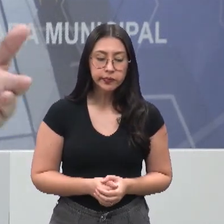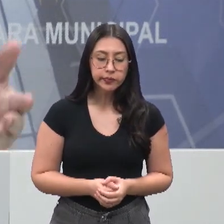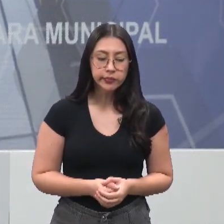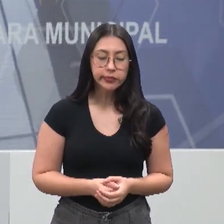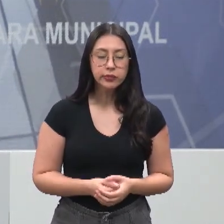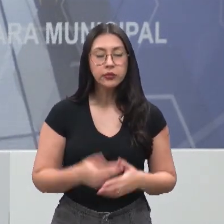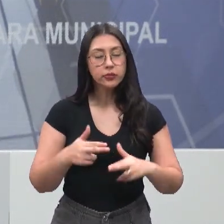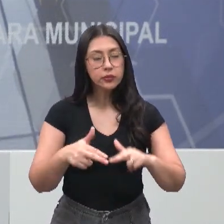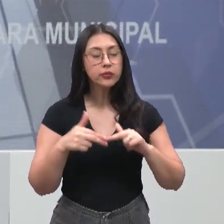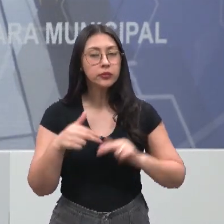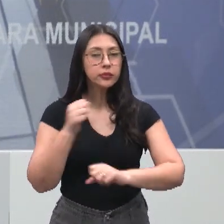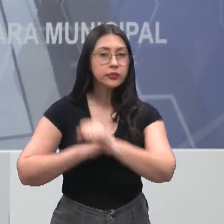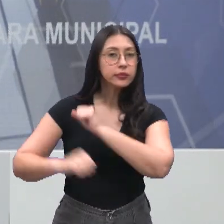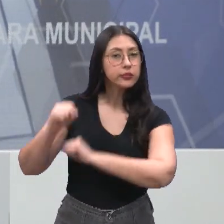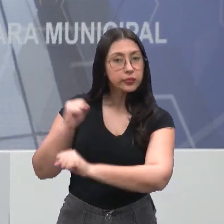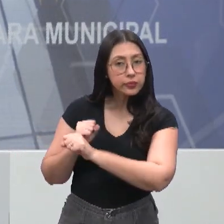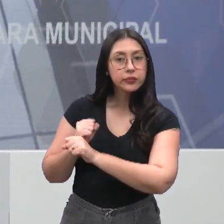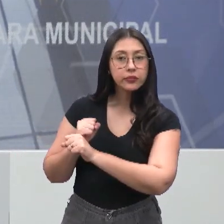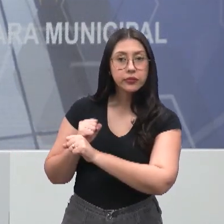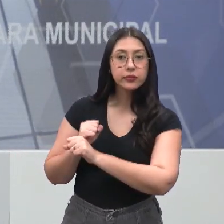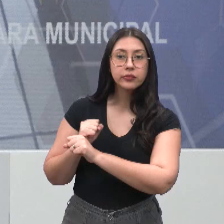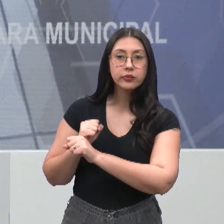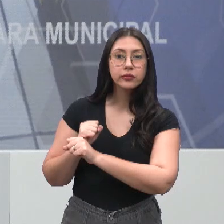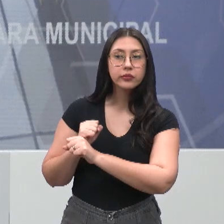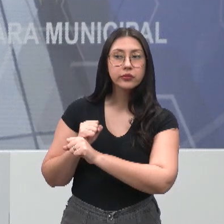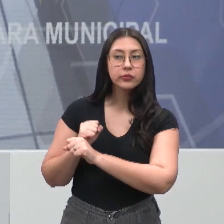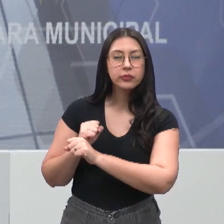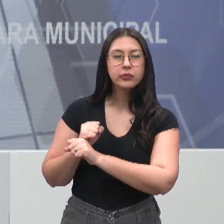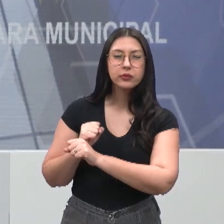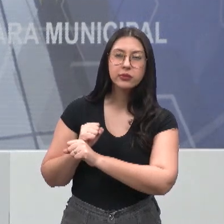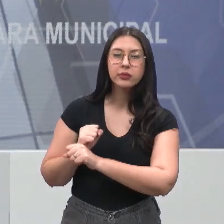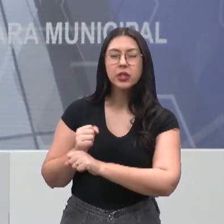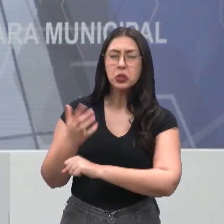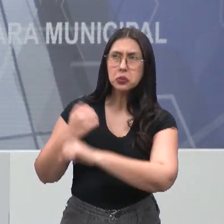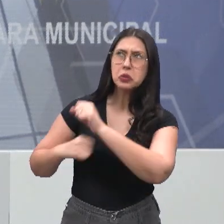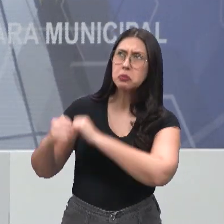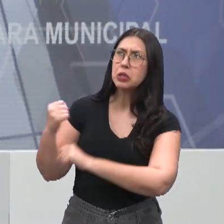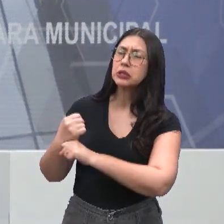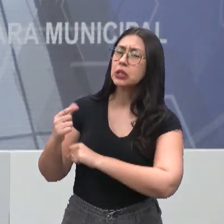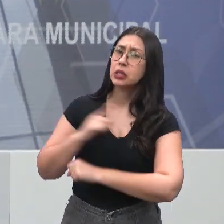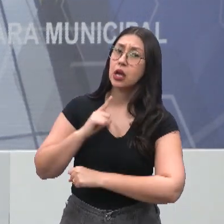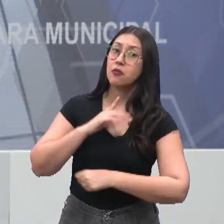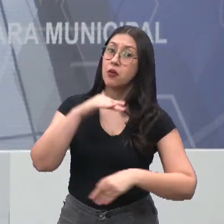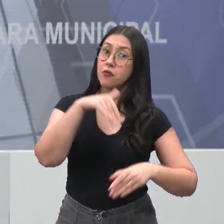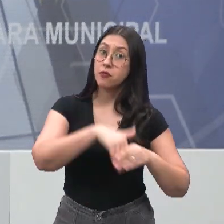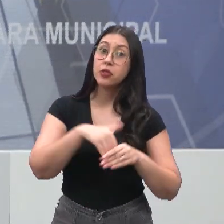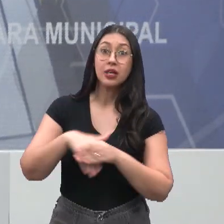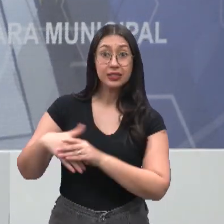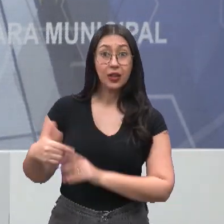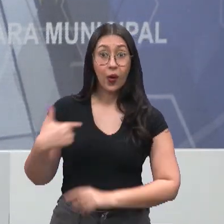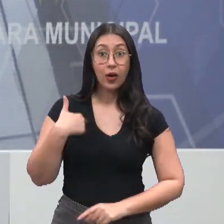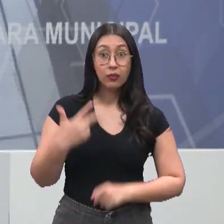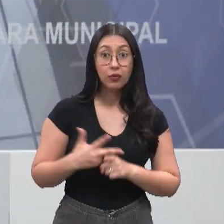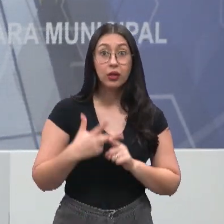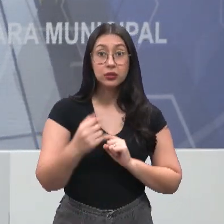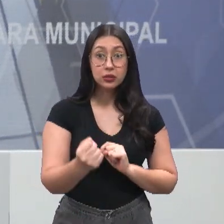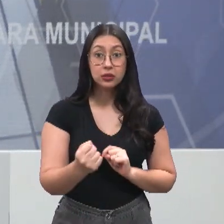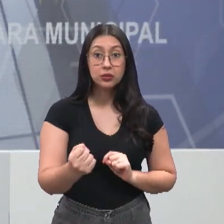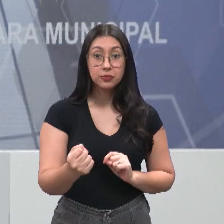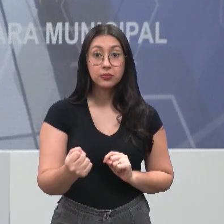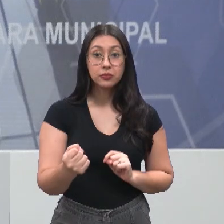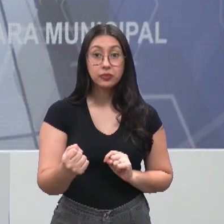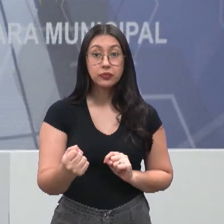Portanto, o ano passado, né, mais propriamente dito, né, teve eleição, fomos eleitos, e